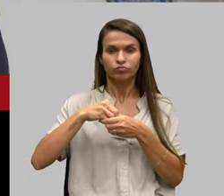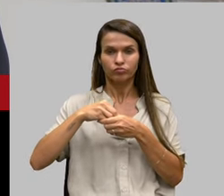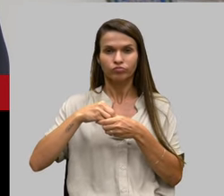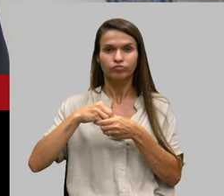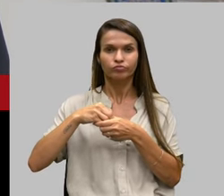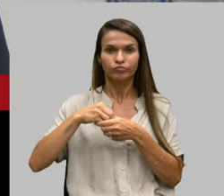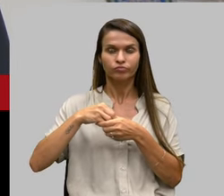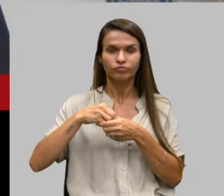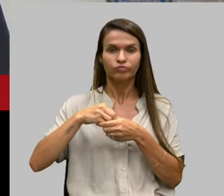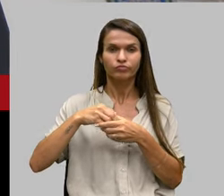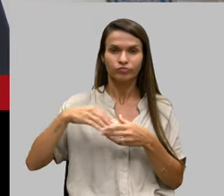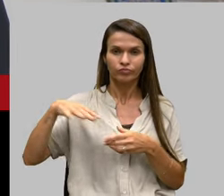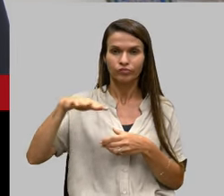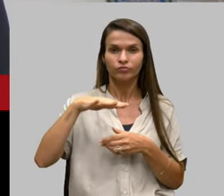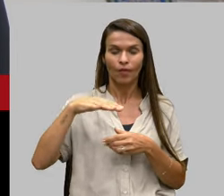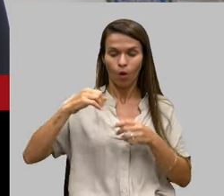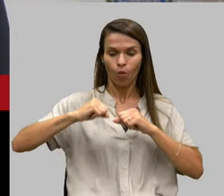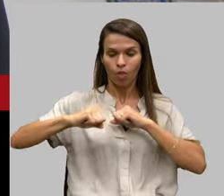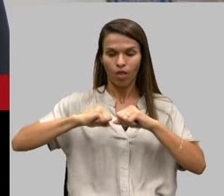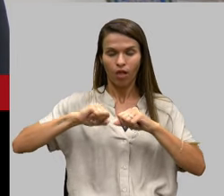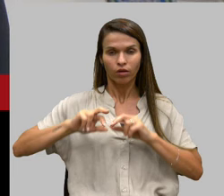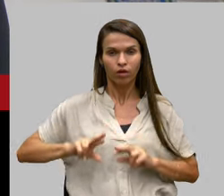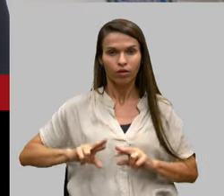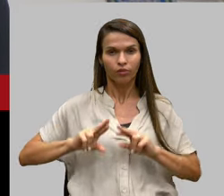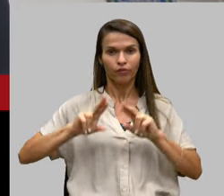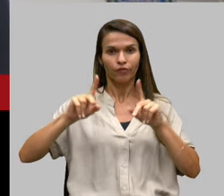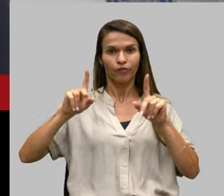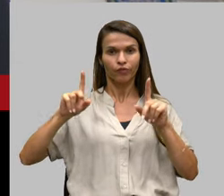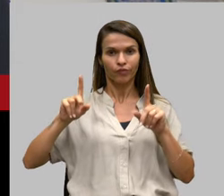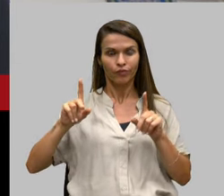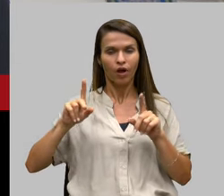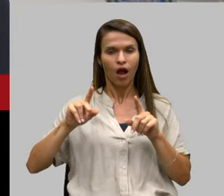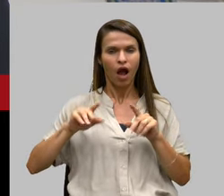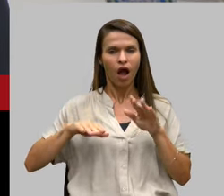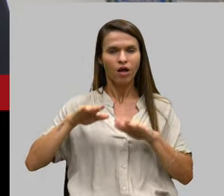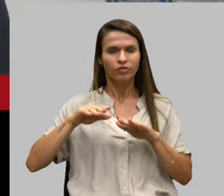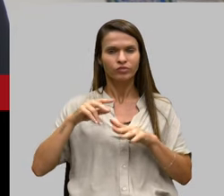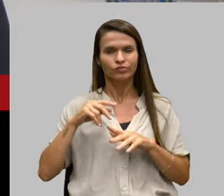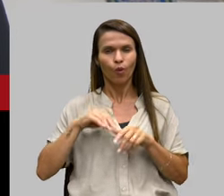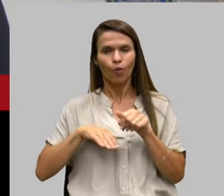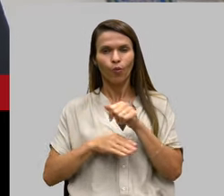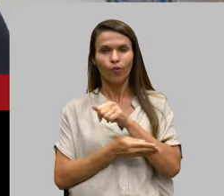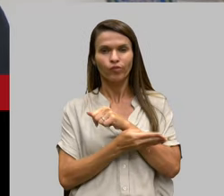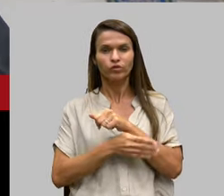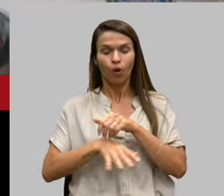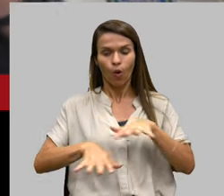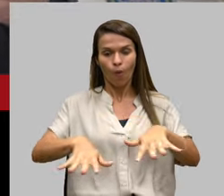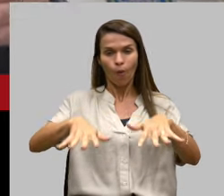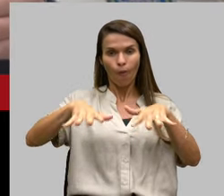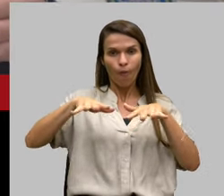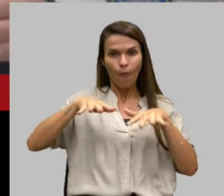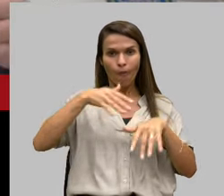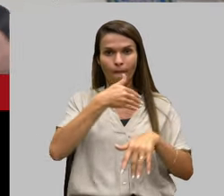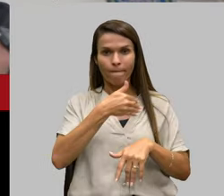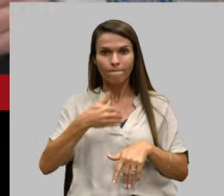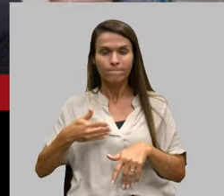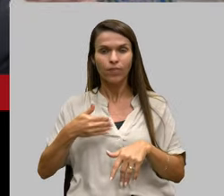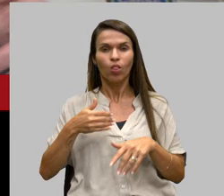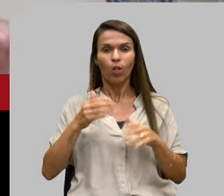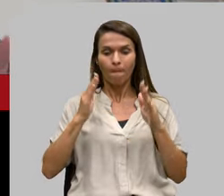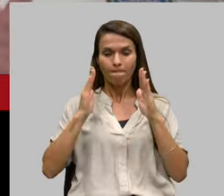uma um debate diferente né Isso aqui foi um normalmente a gente tá acostumado a fazer audiências públicas né Tem um determinado